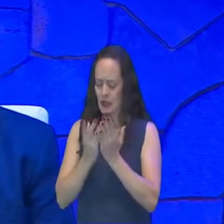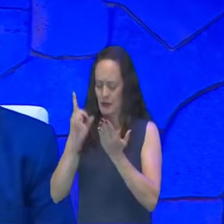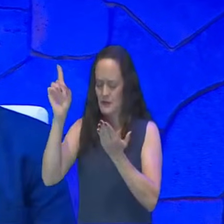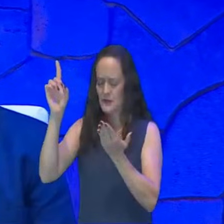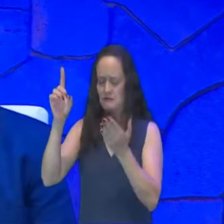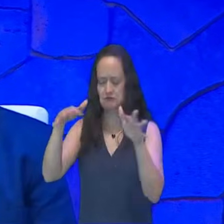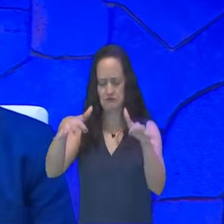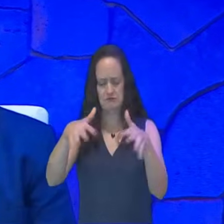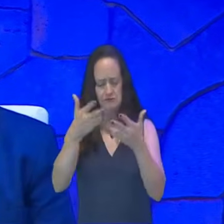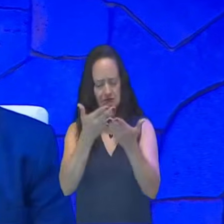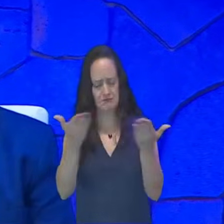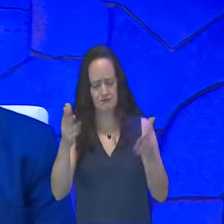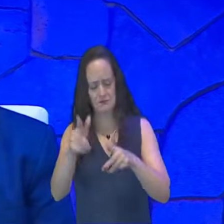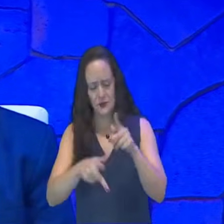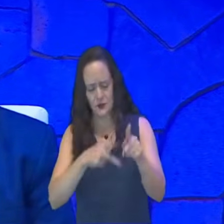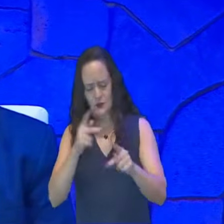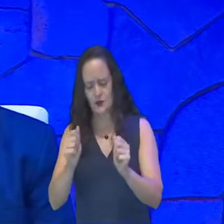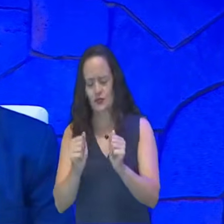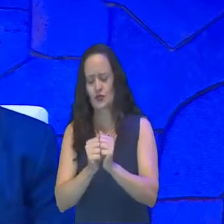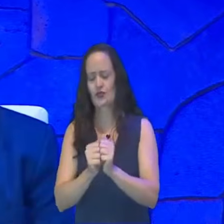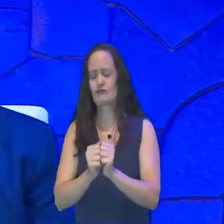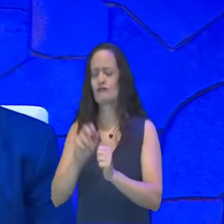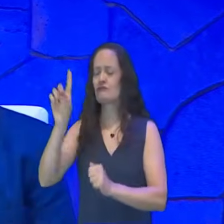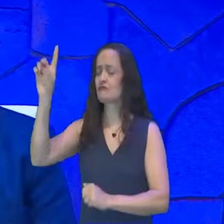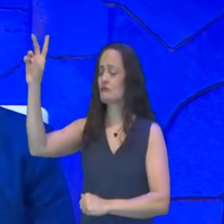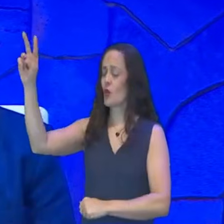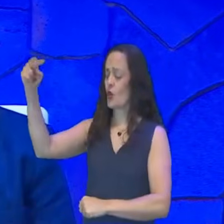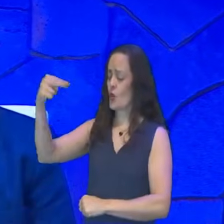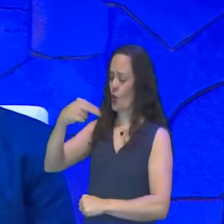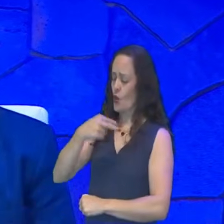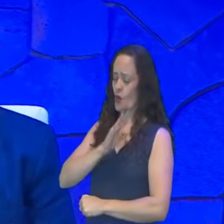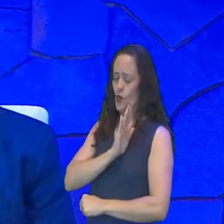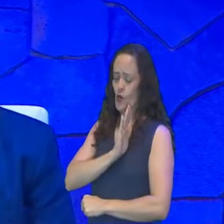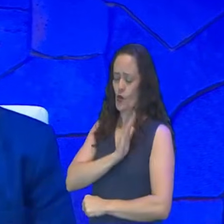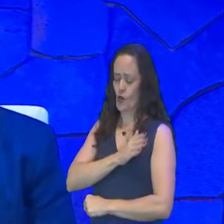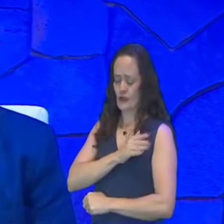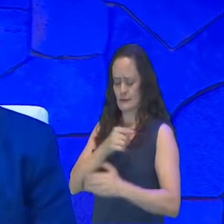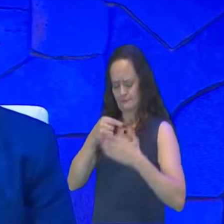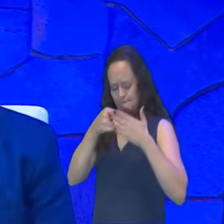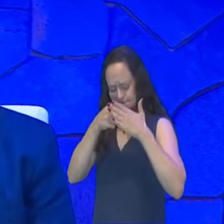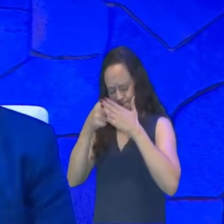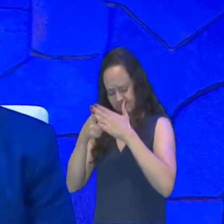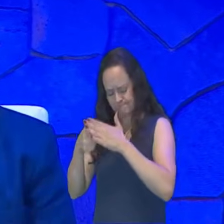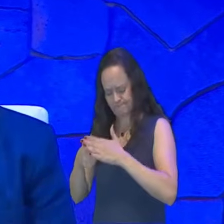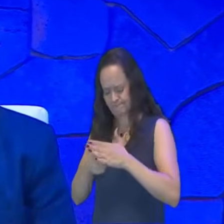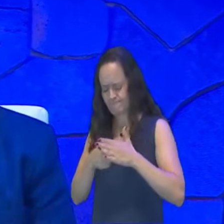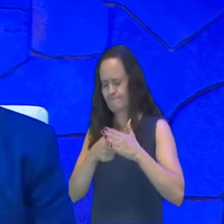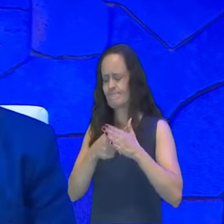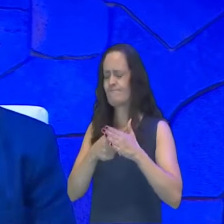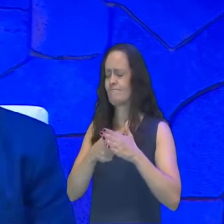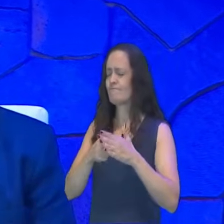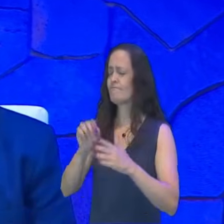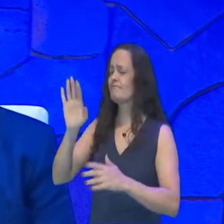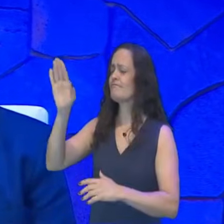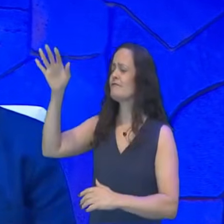povo, ó Deus, contemple os nossos corações. Espírito